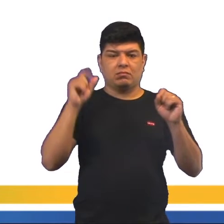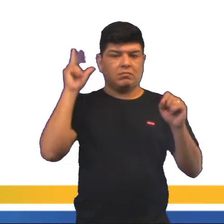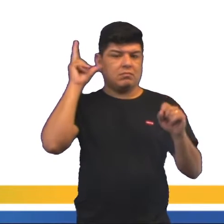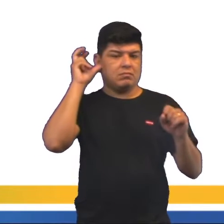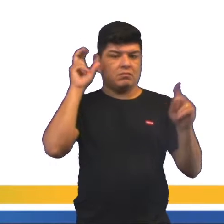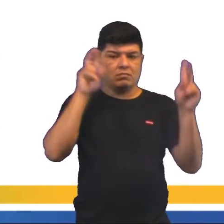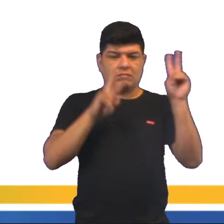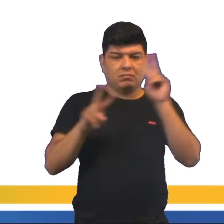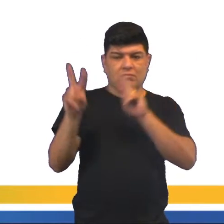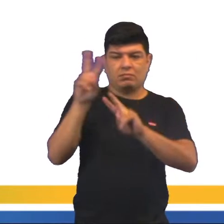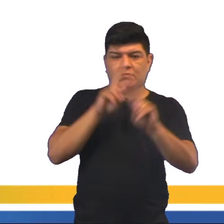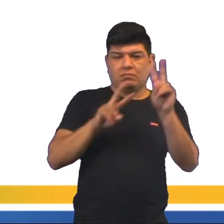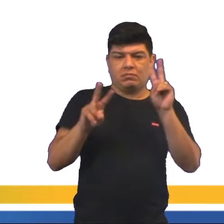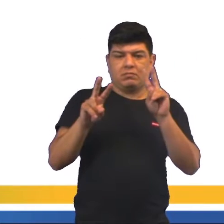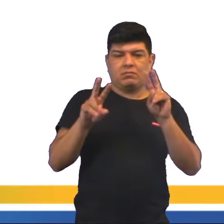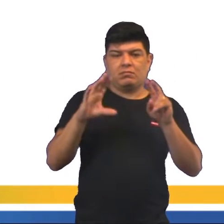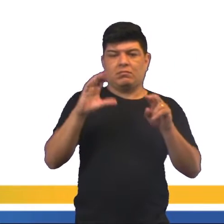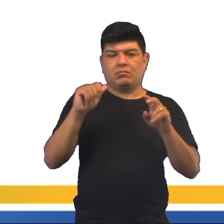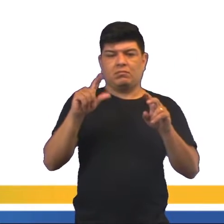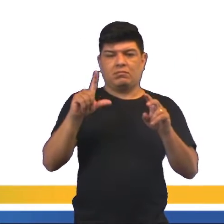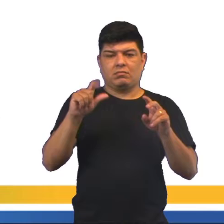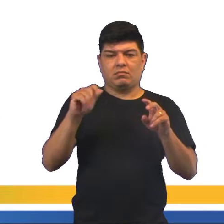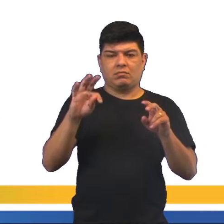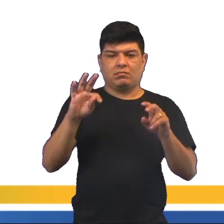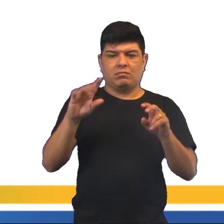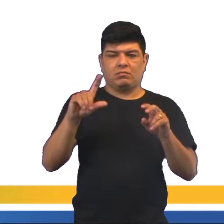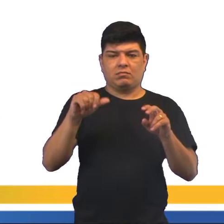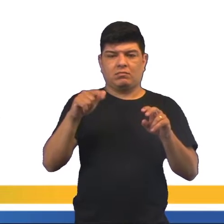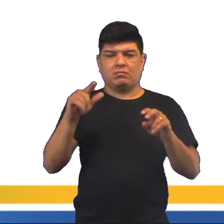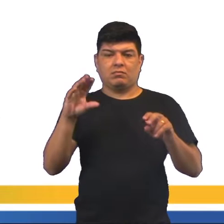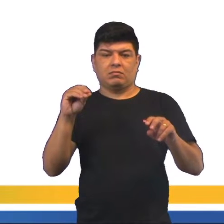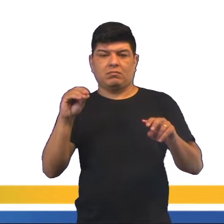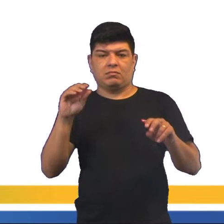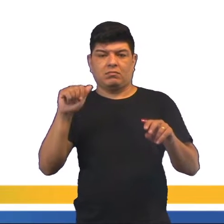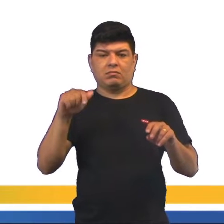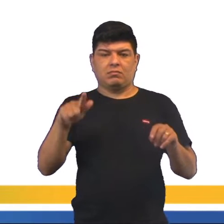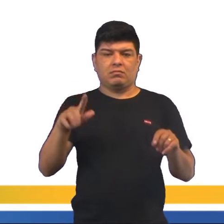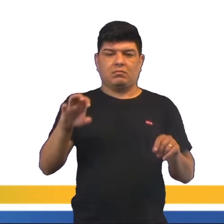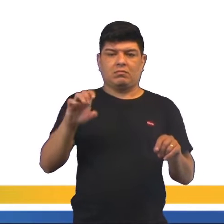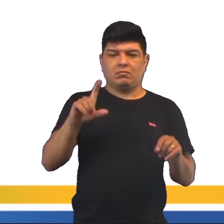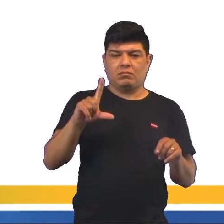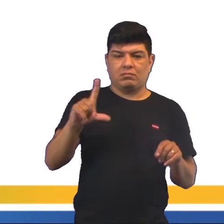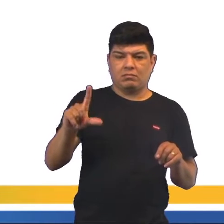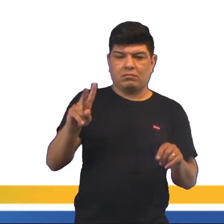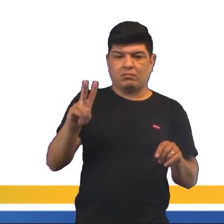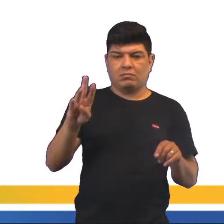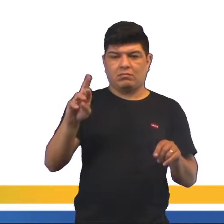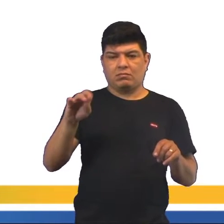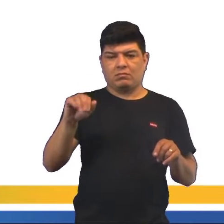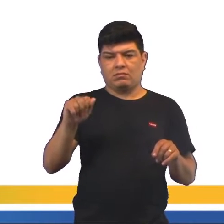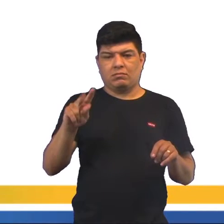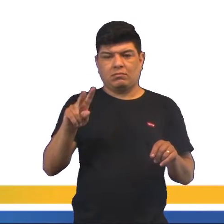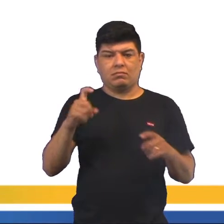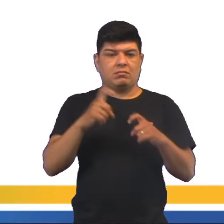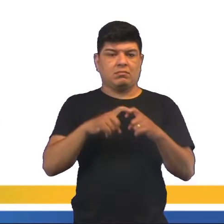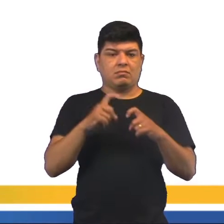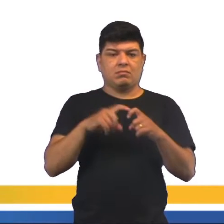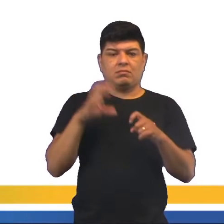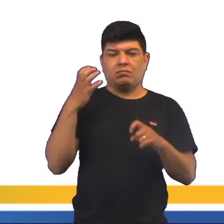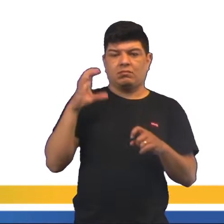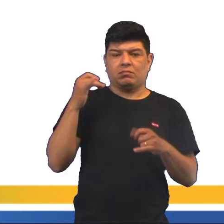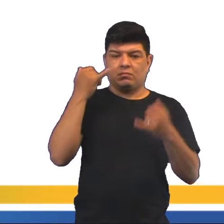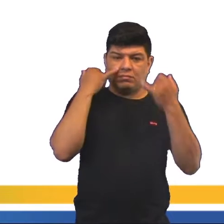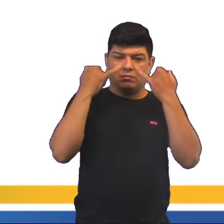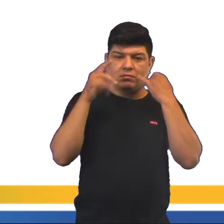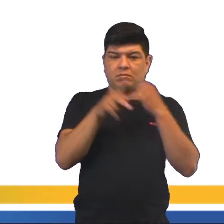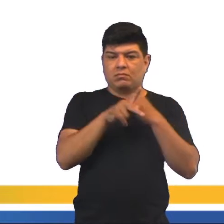Linguagem Audiovisual, do catalão Ángel Rodrigues Bravo, doutor em Ciências da Informação